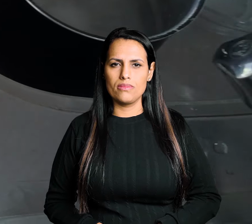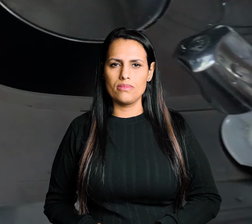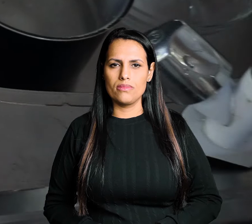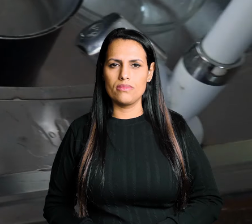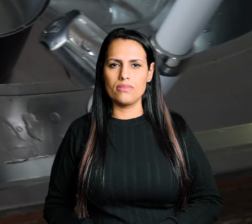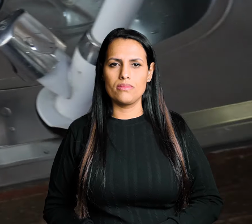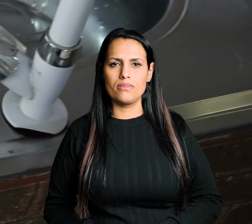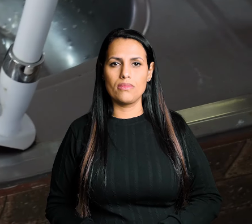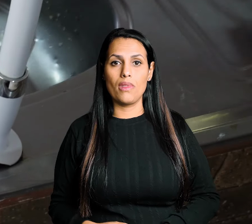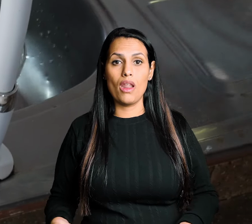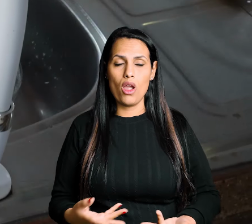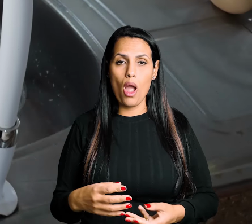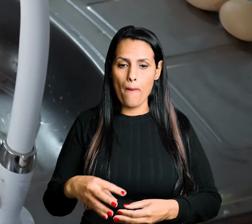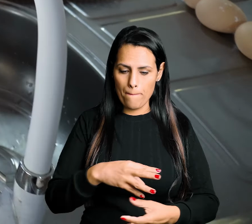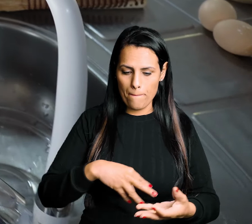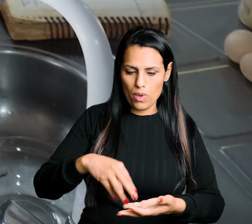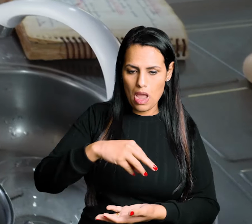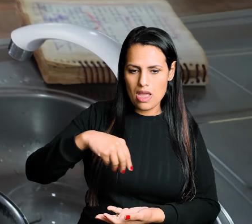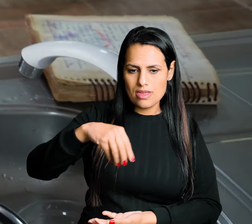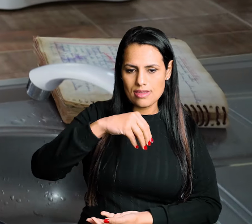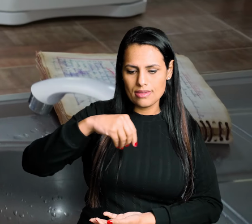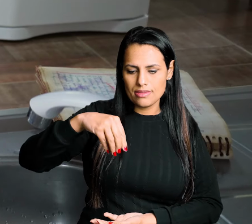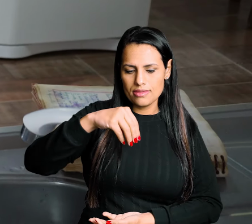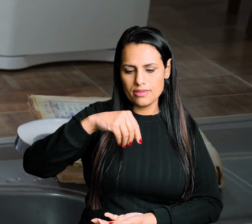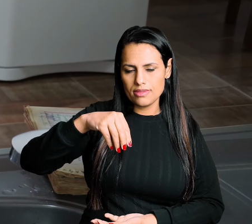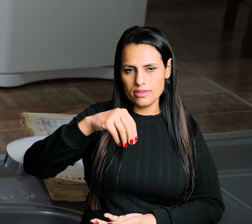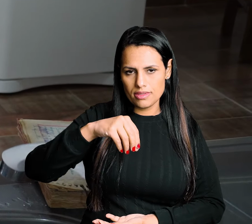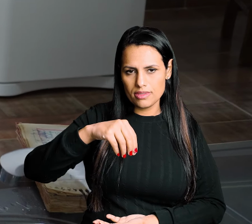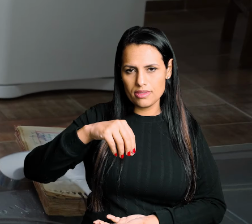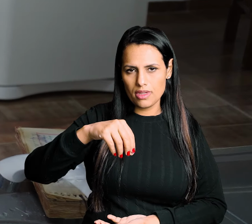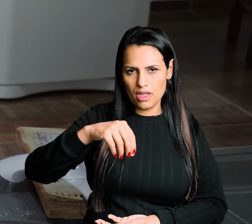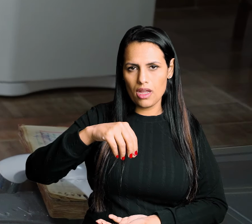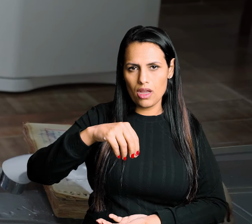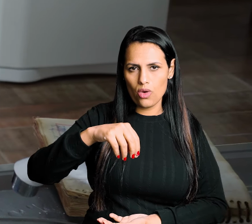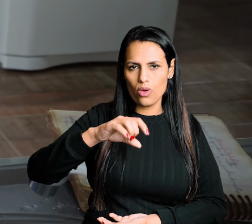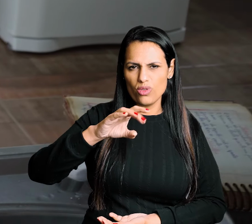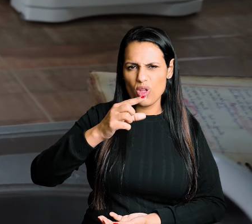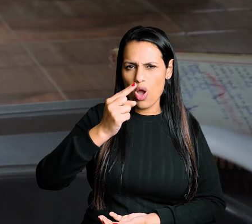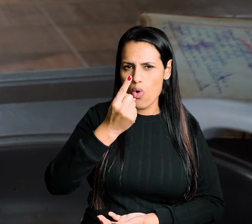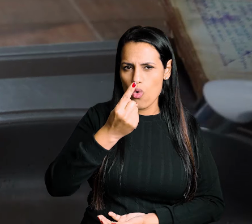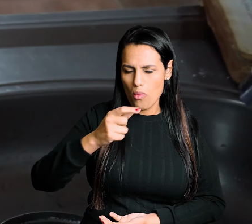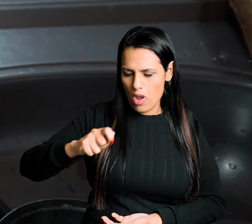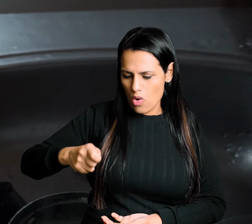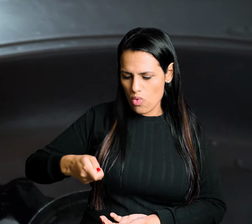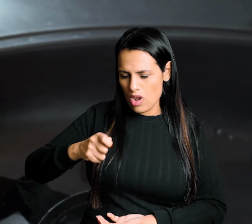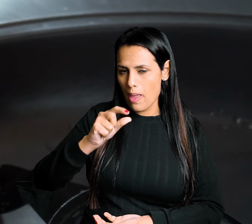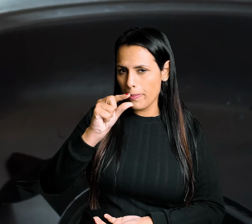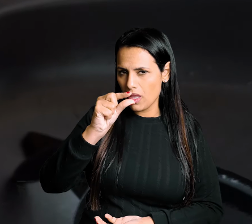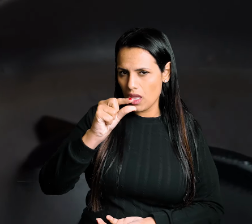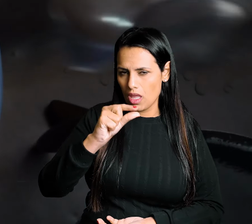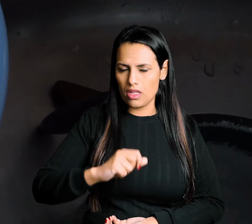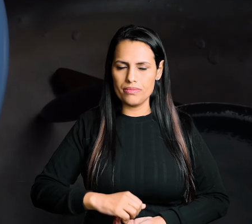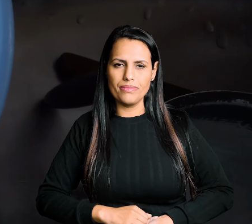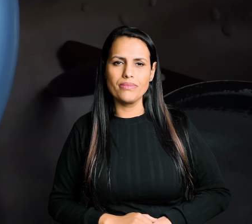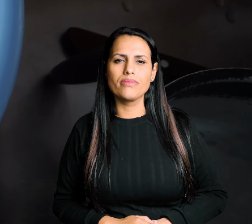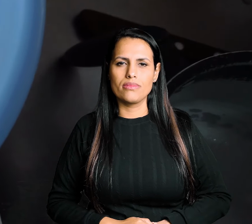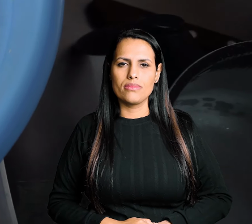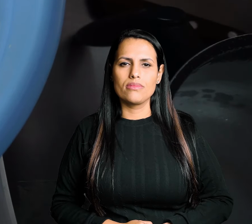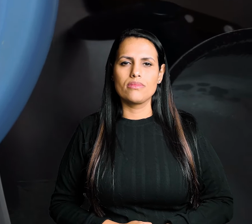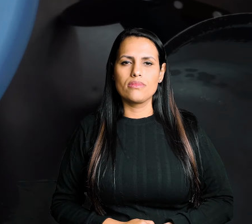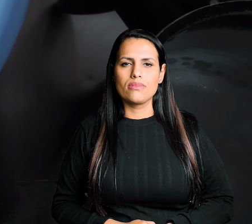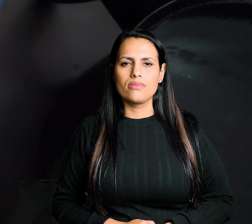Eu vou colocar o sal. O sal eu coloquei 1 colherinha de cafezinho, 1 colherinha pequenininha de sal.